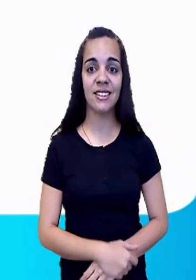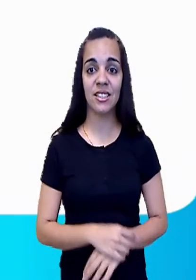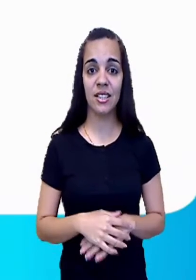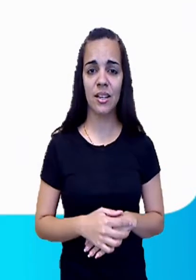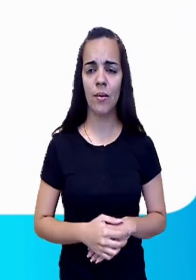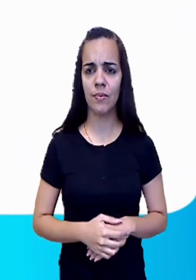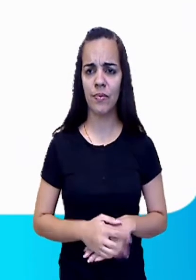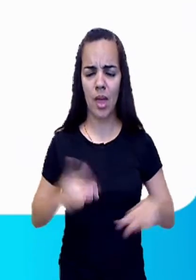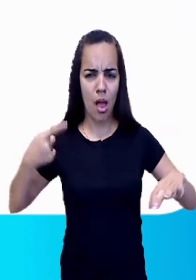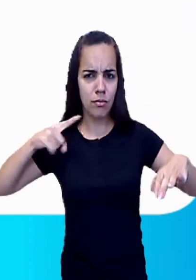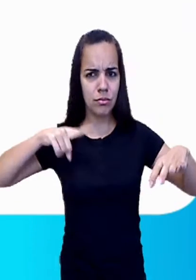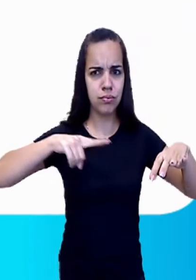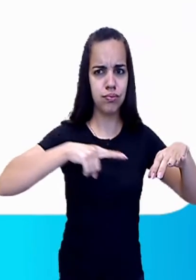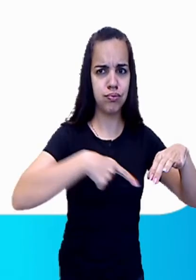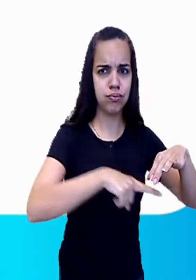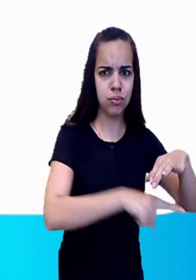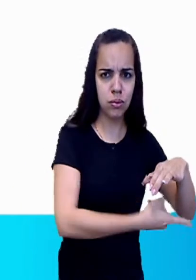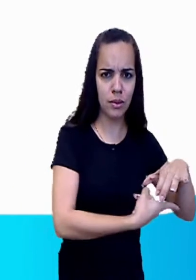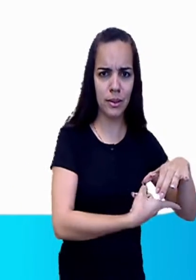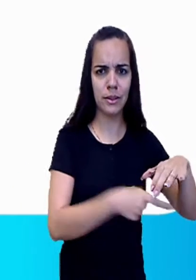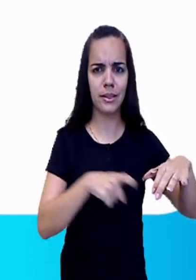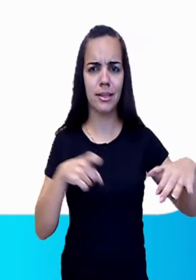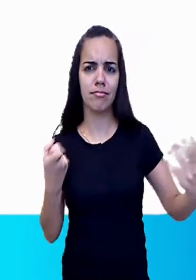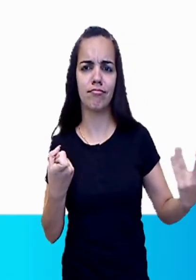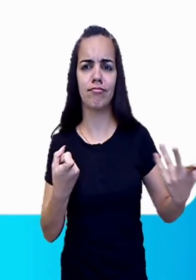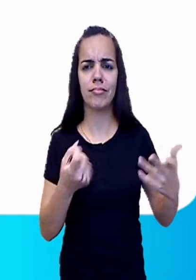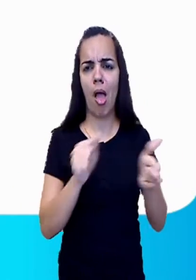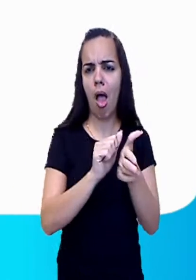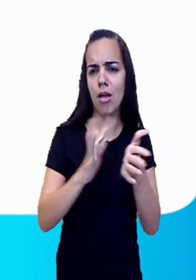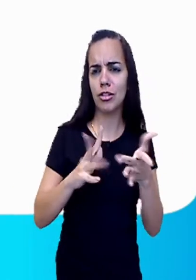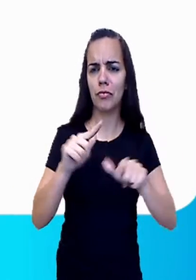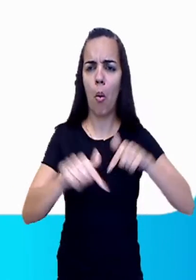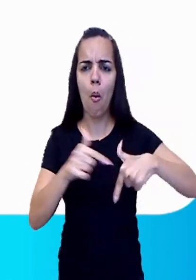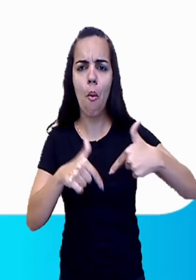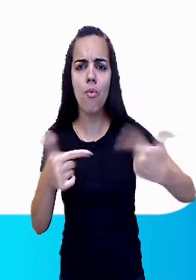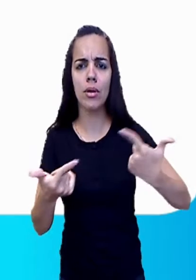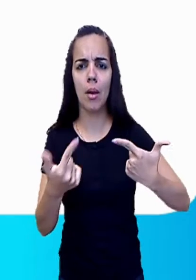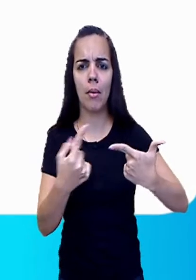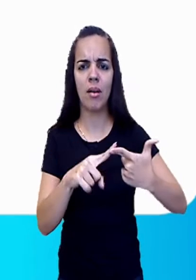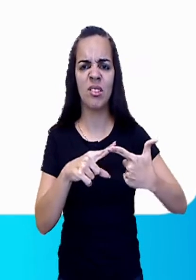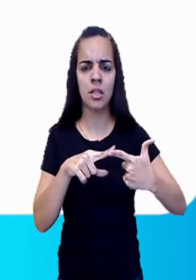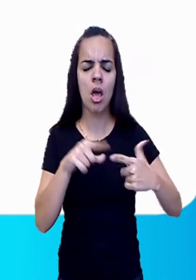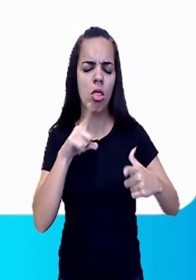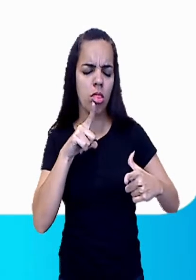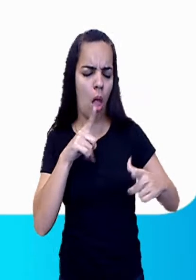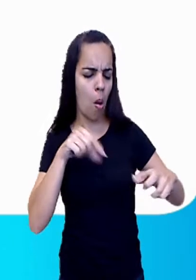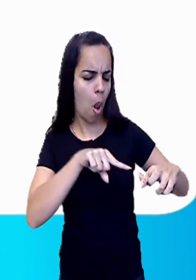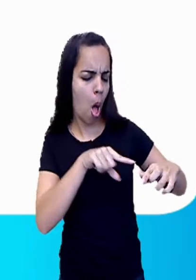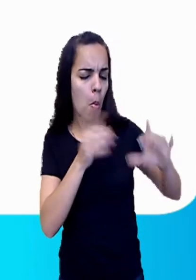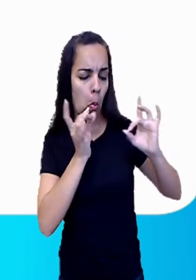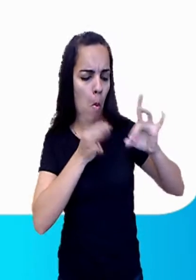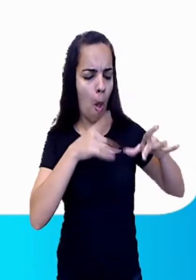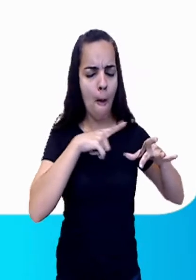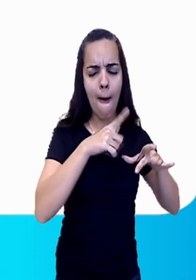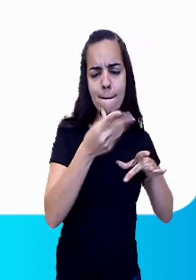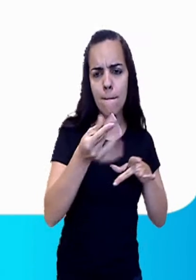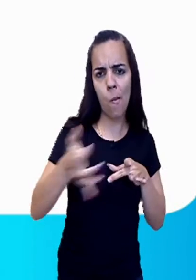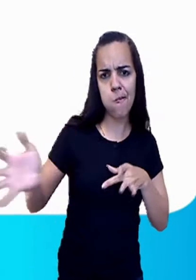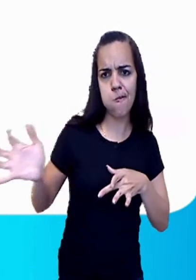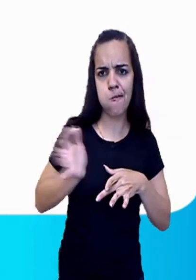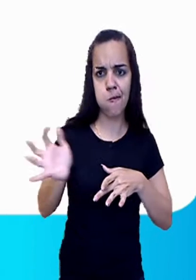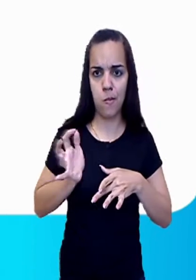A mineração, as atividades mineradoras, consiste na extração de riquezas minerais